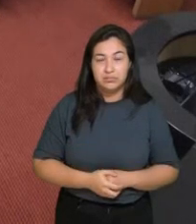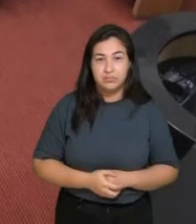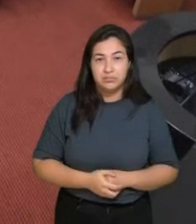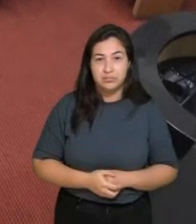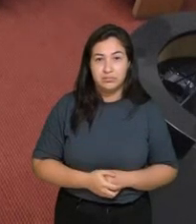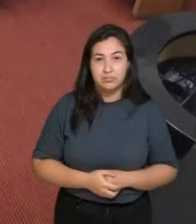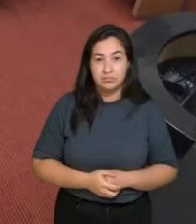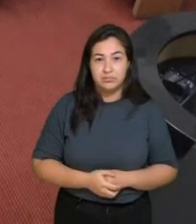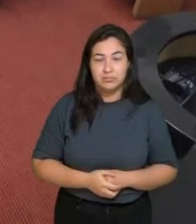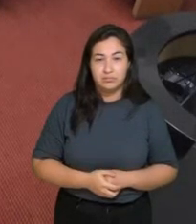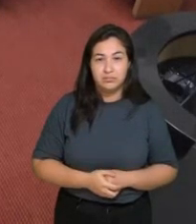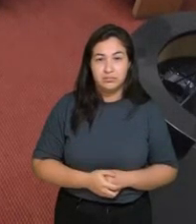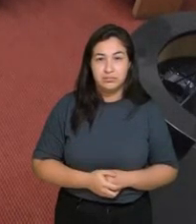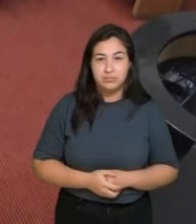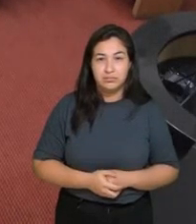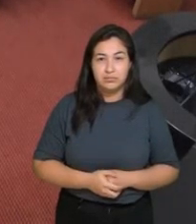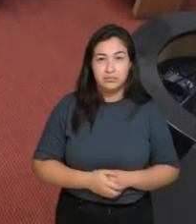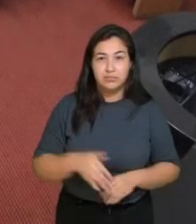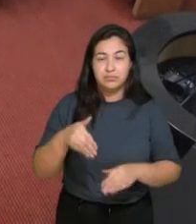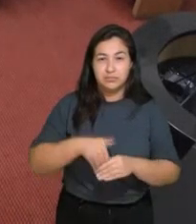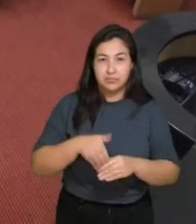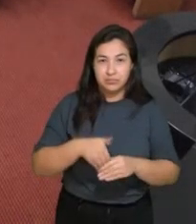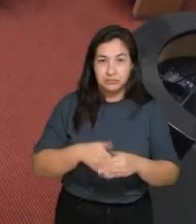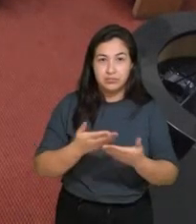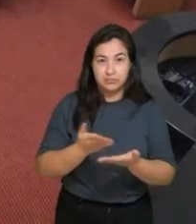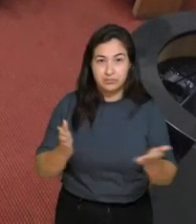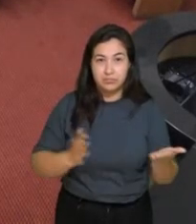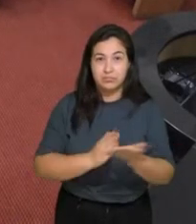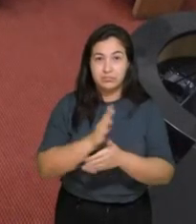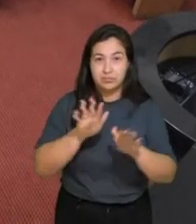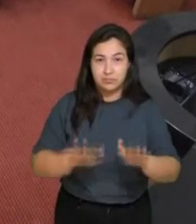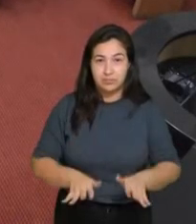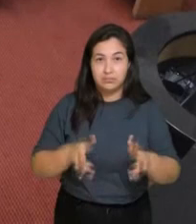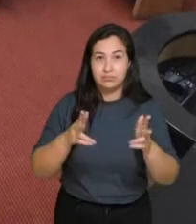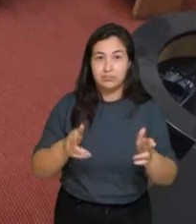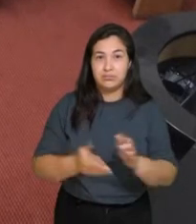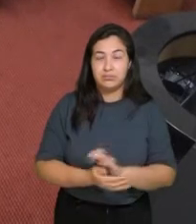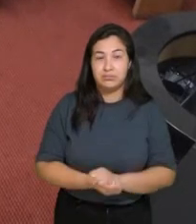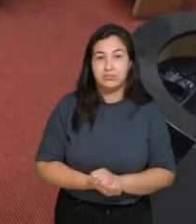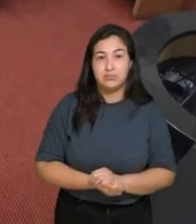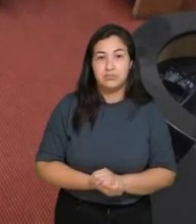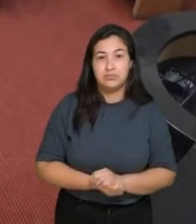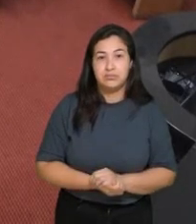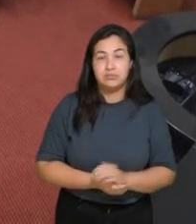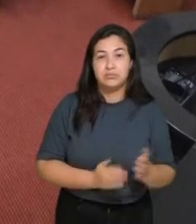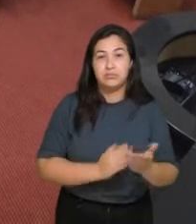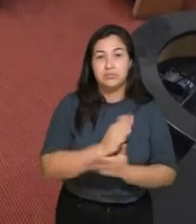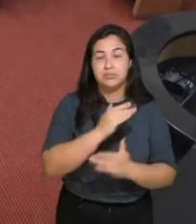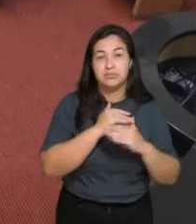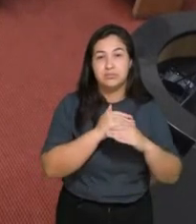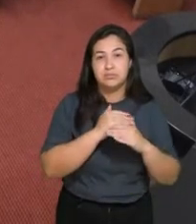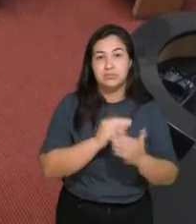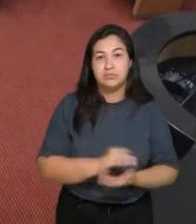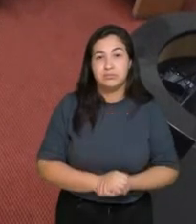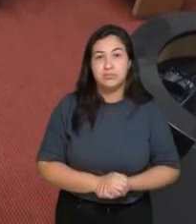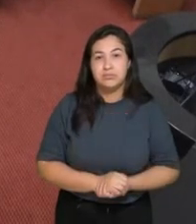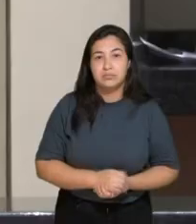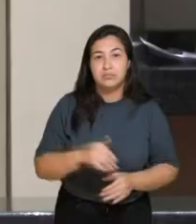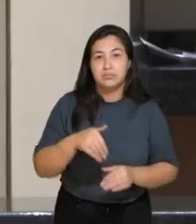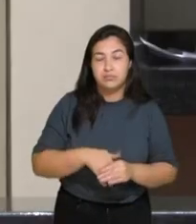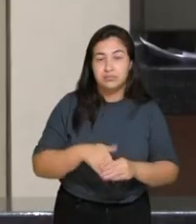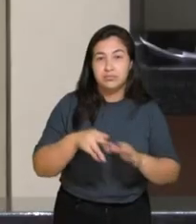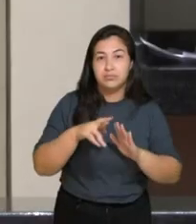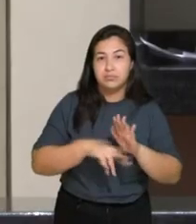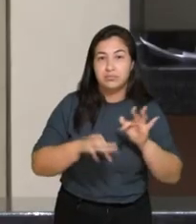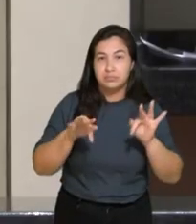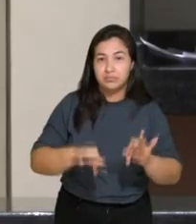Oxe lá. Em votação. Deputados que aprovam, permaneçam como se encontram. Aprovado por unanimidade. Votação da redação